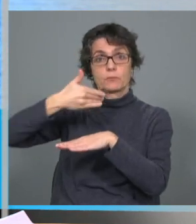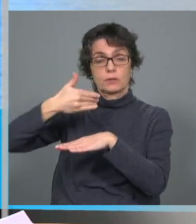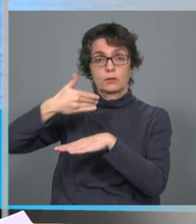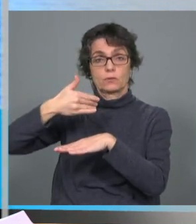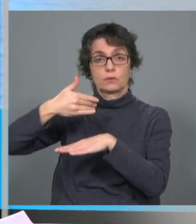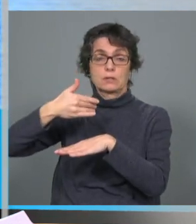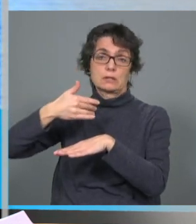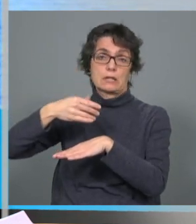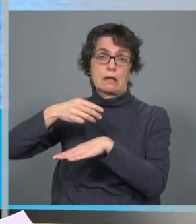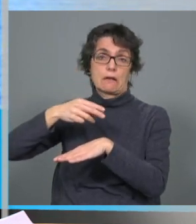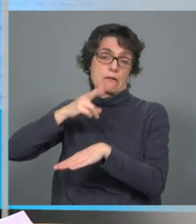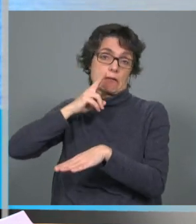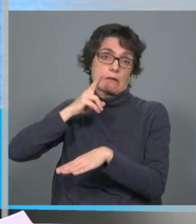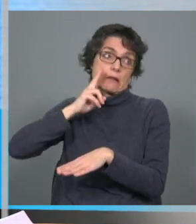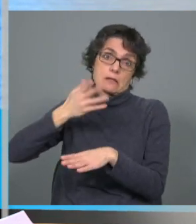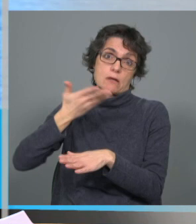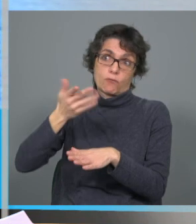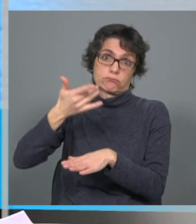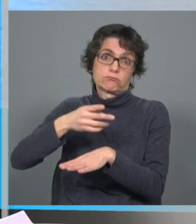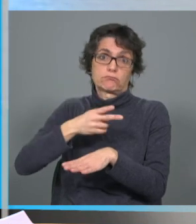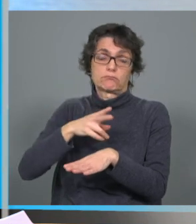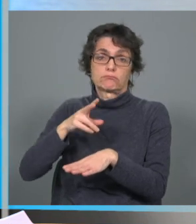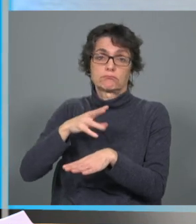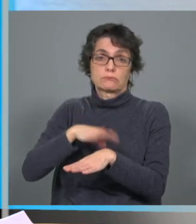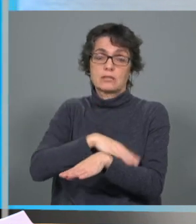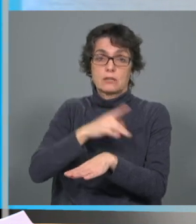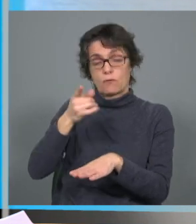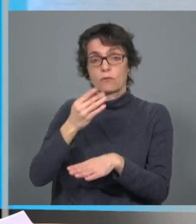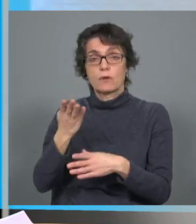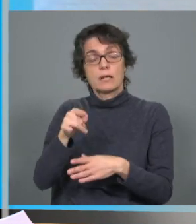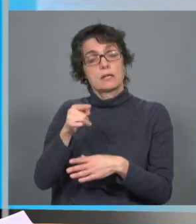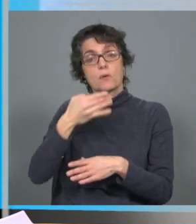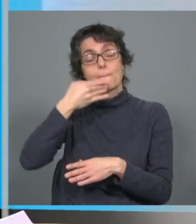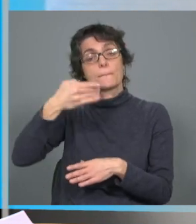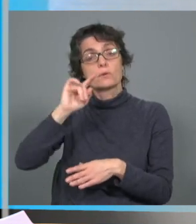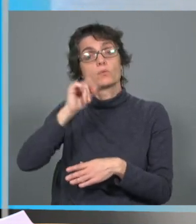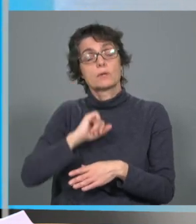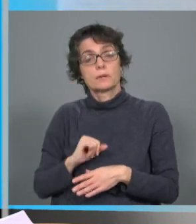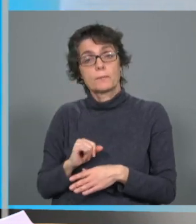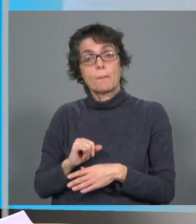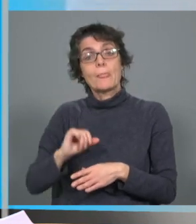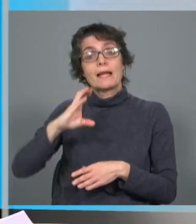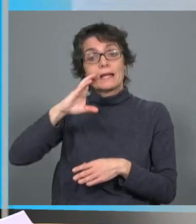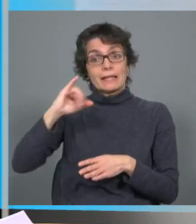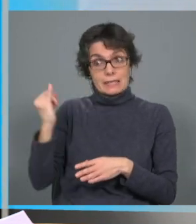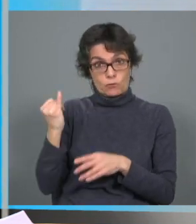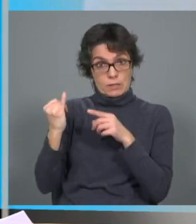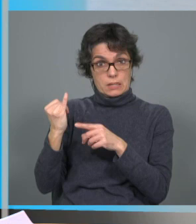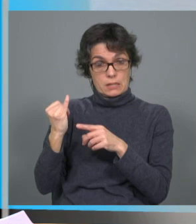tem sido sempre o desejo dele, que a Cáritas funcione como potencia essa